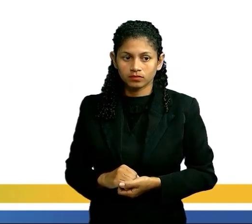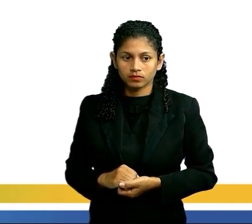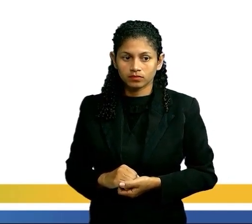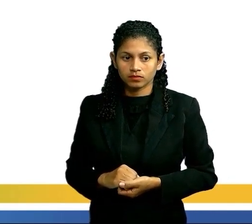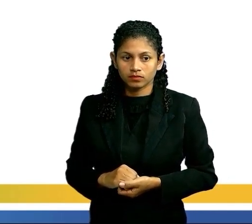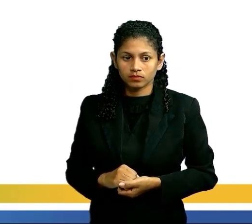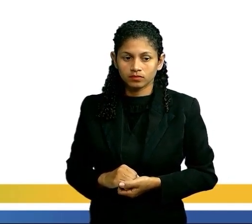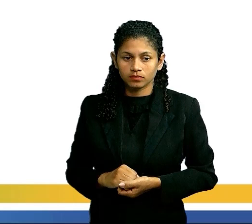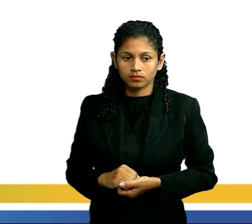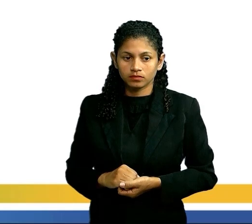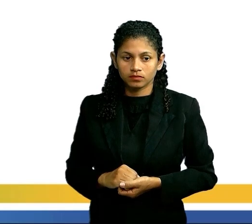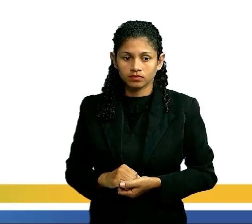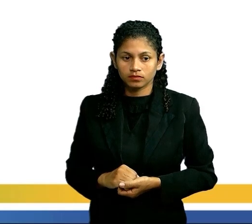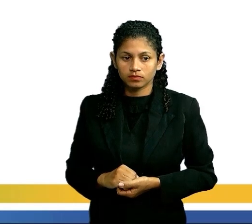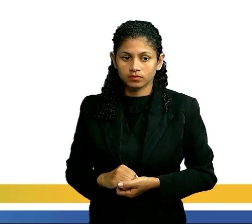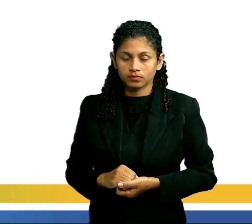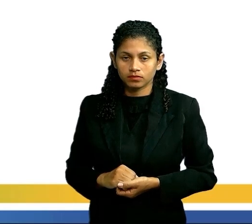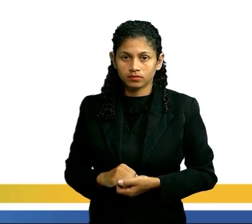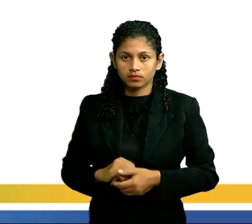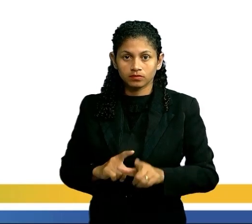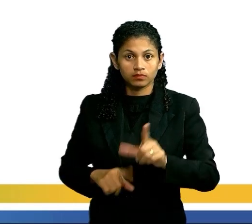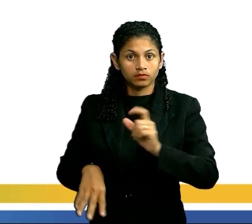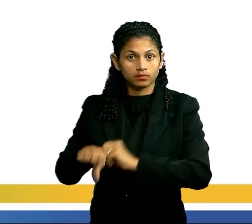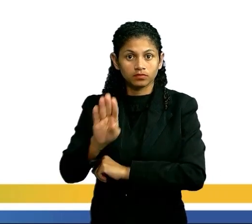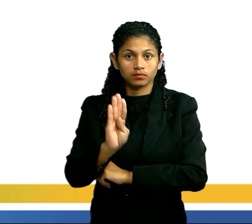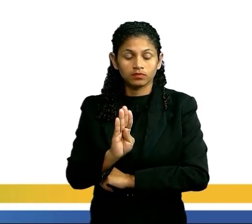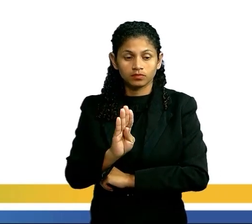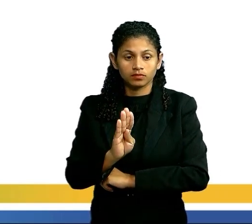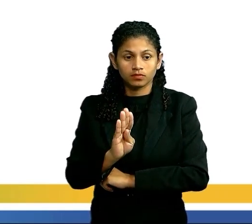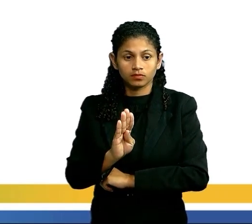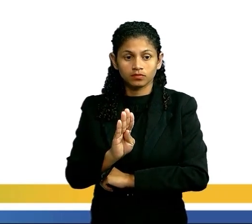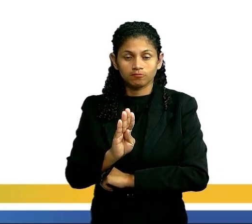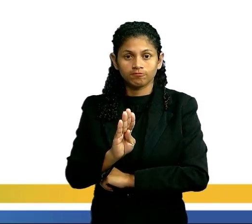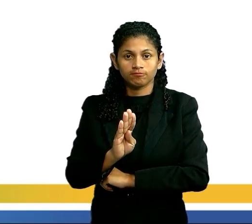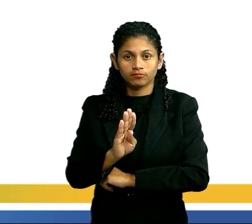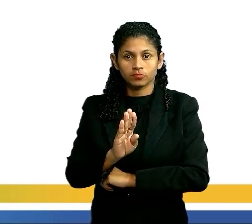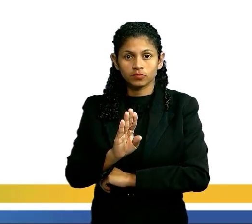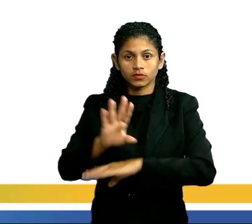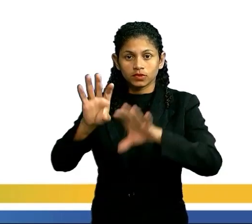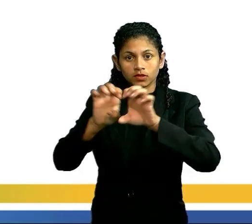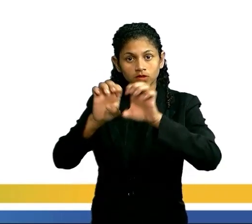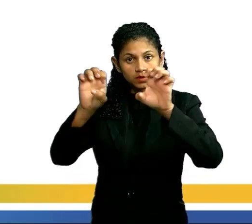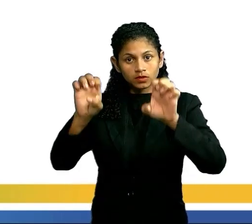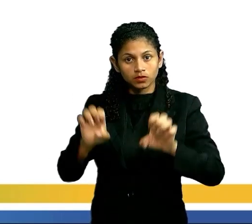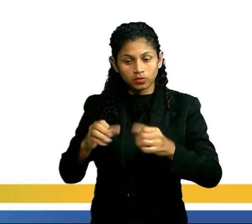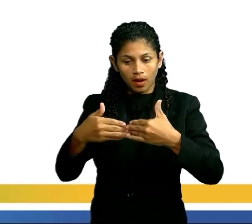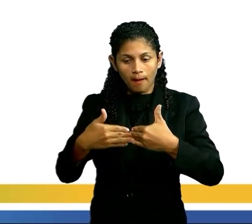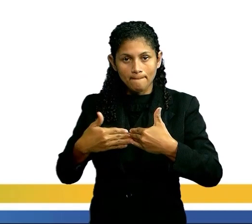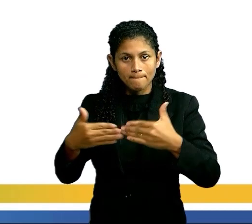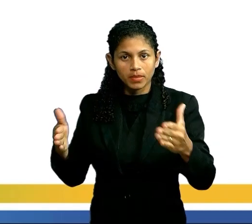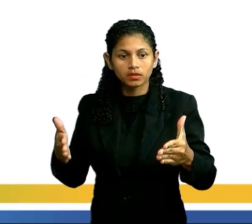está errada. B, cadeia aberta saturada. O